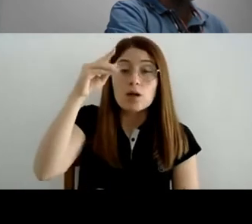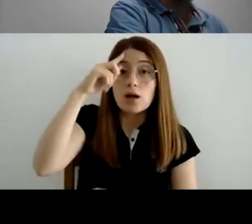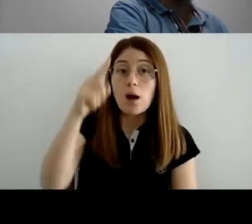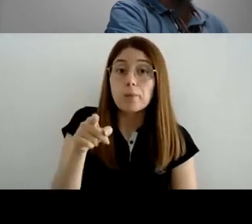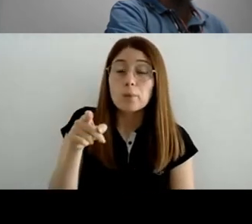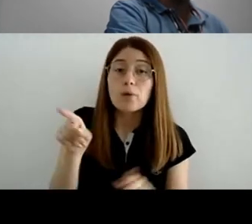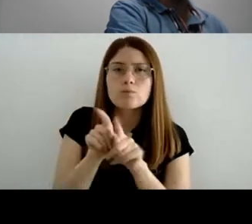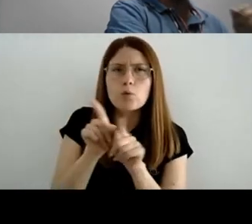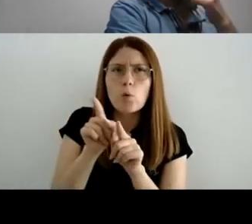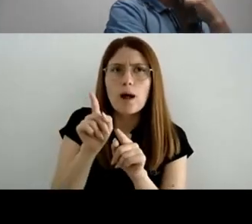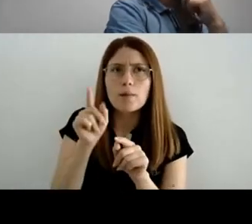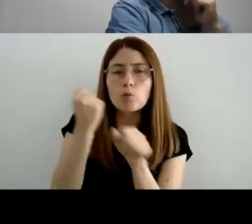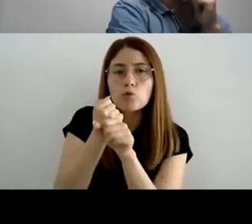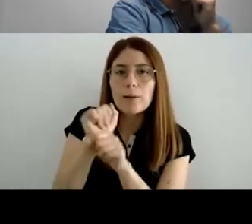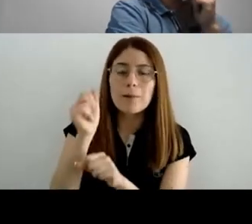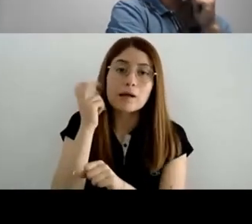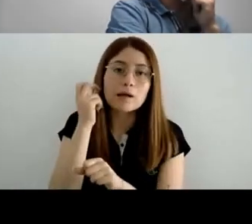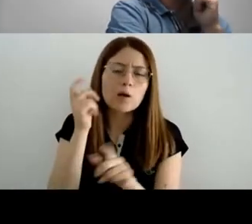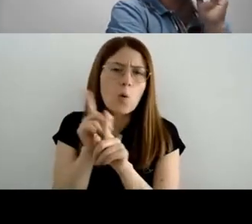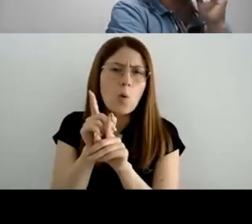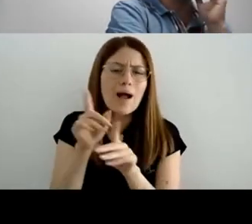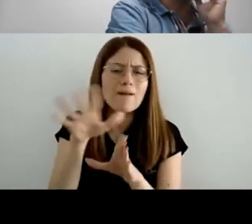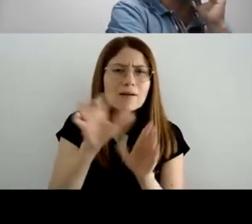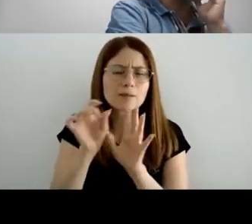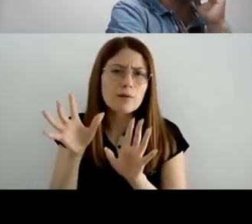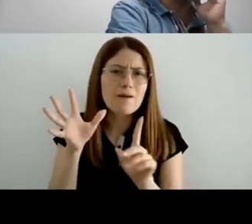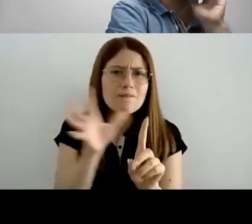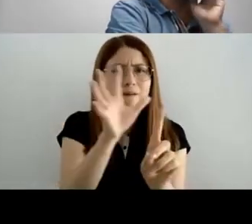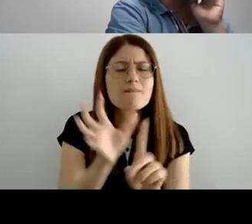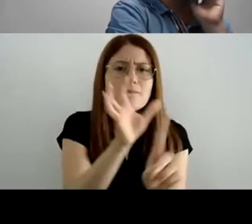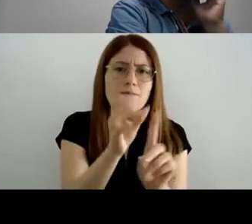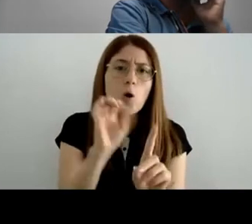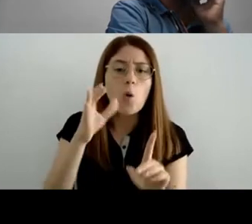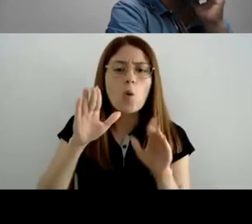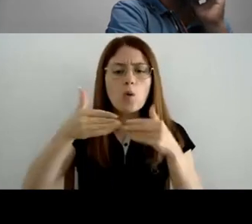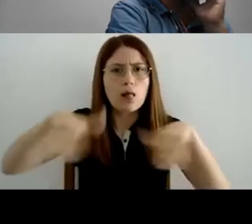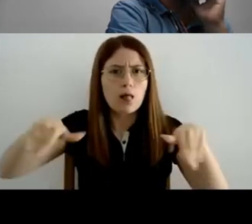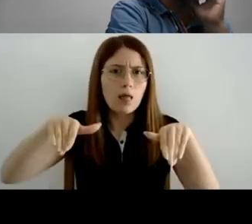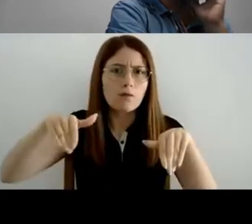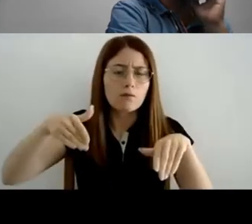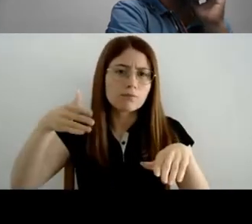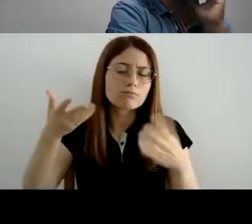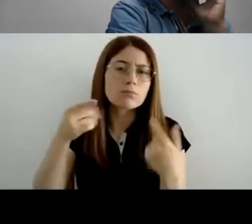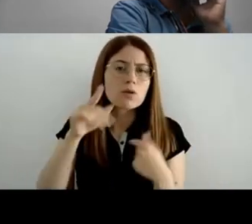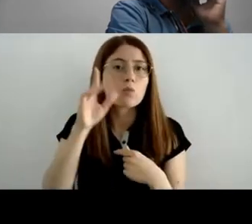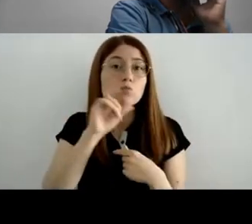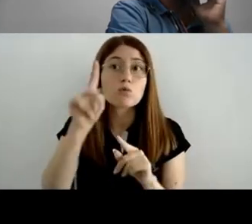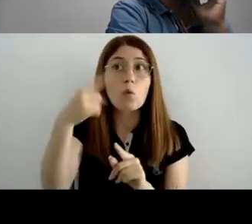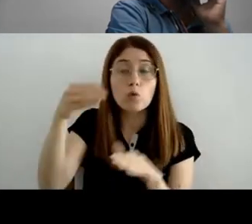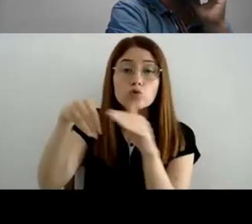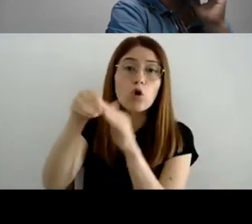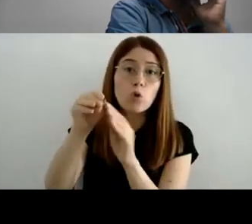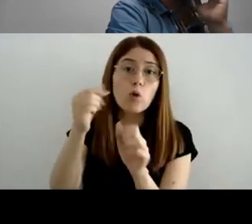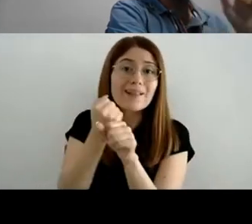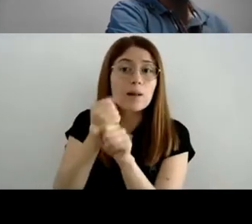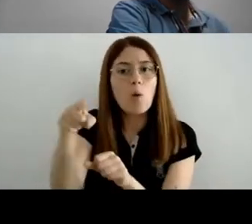Cristiano é essencialmente na fase ofensiva do jogo, na transição ofensiva do jogo, ou nas bolas paradas, e os outros se calhar têm que trabalhar um bocadinho mais nas outras